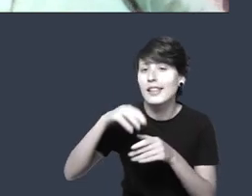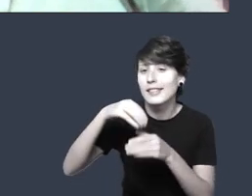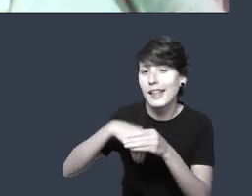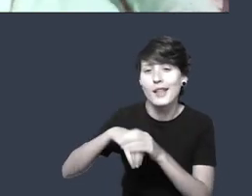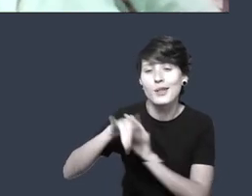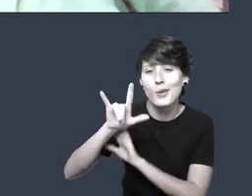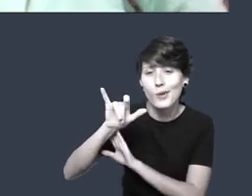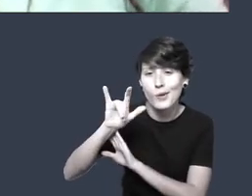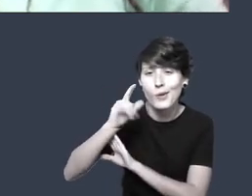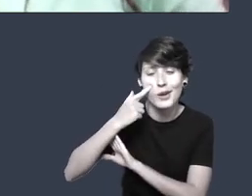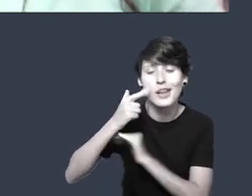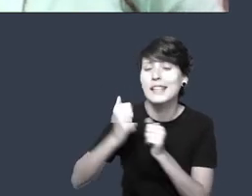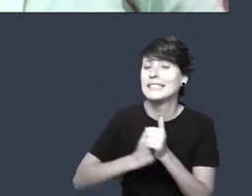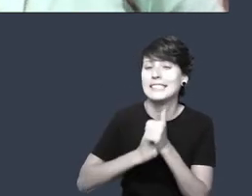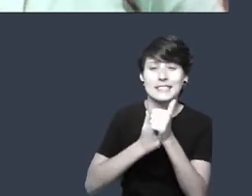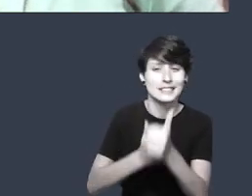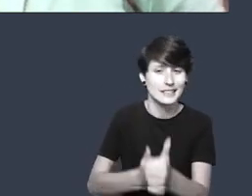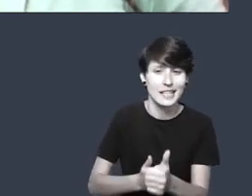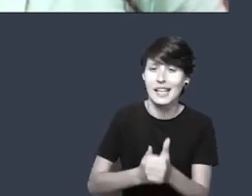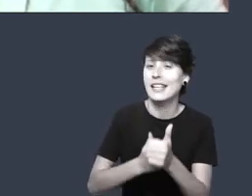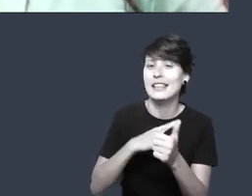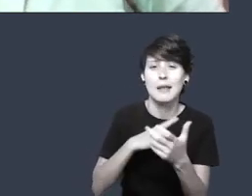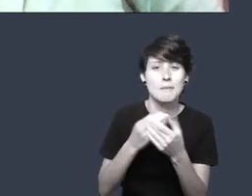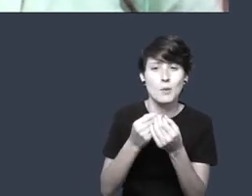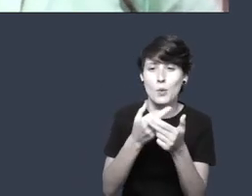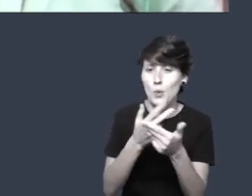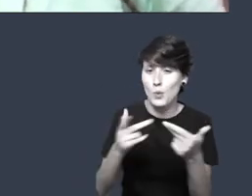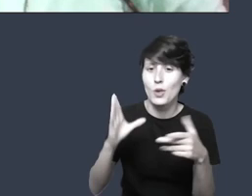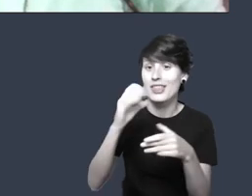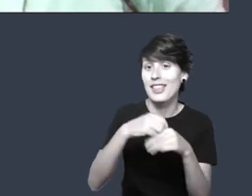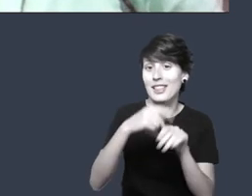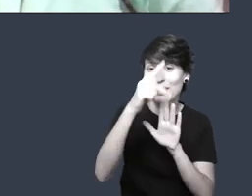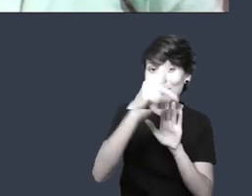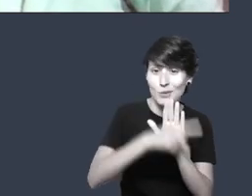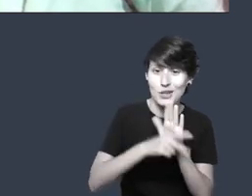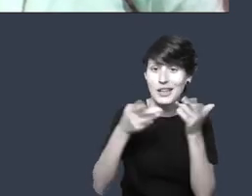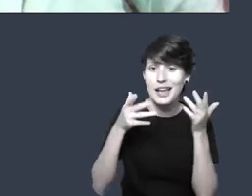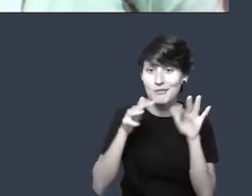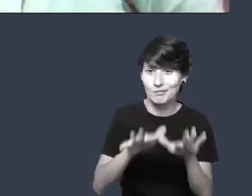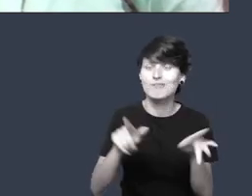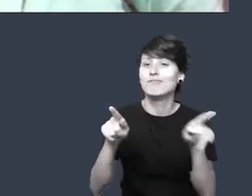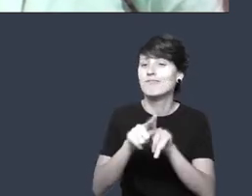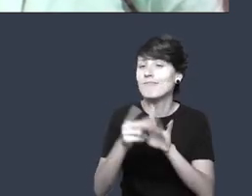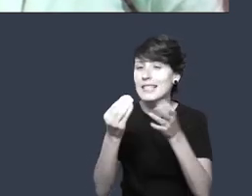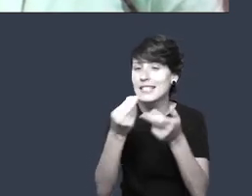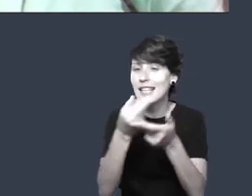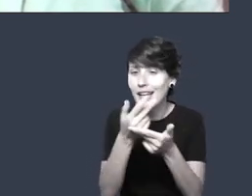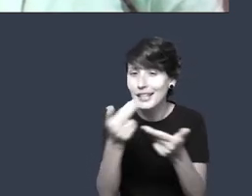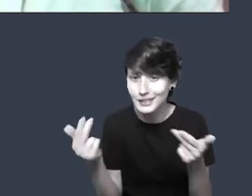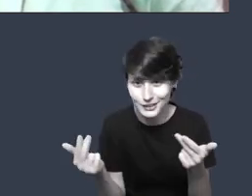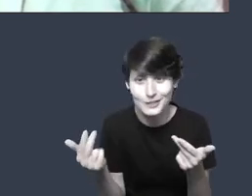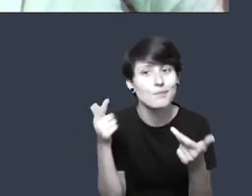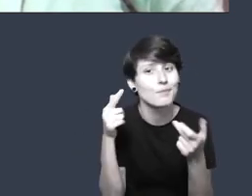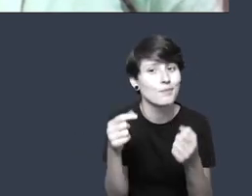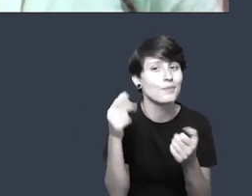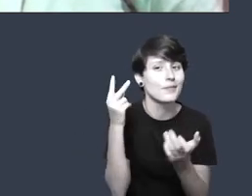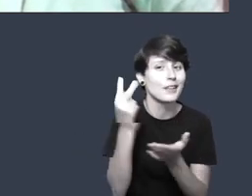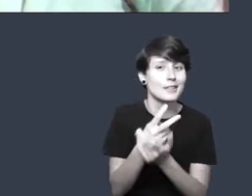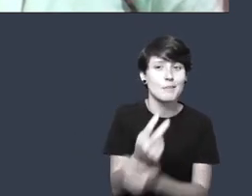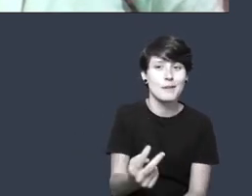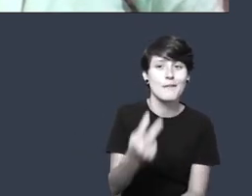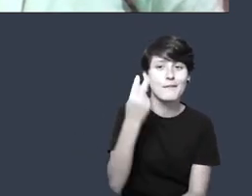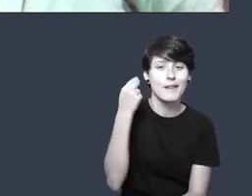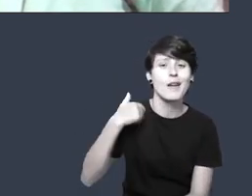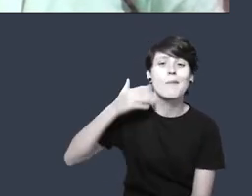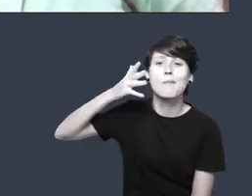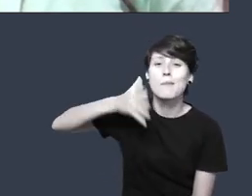Meu Instagram tem bastante coisa. Lá no EA, inclusive, também tem bastante coisa que a gente está fazendo. Você pode sempre me ver por aí dando